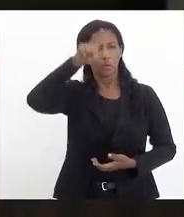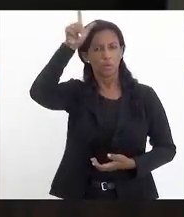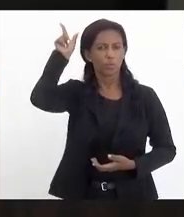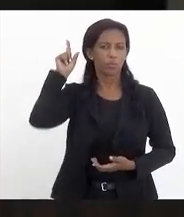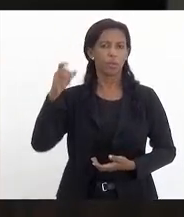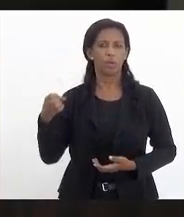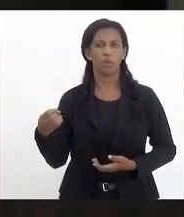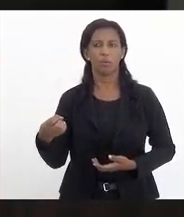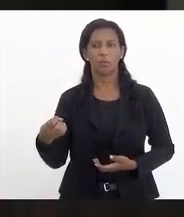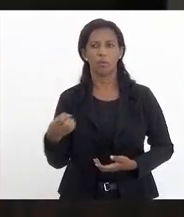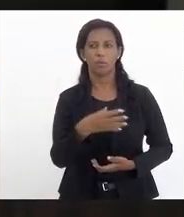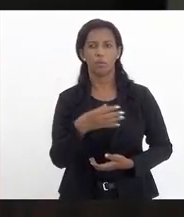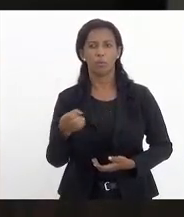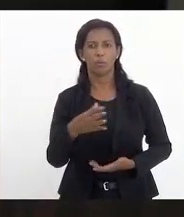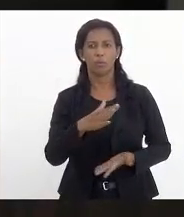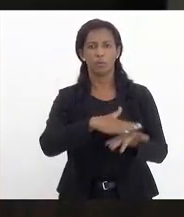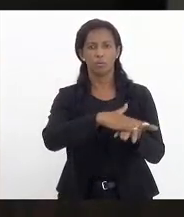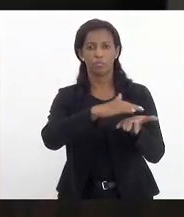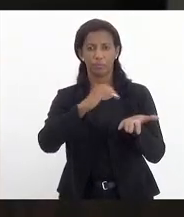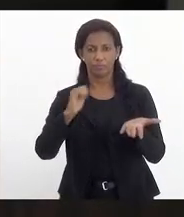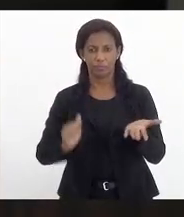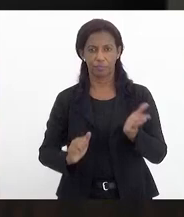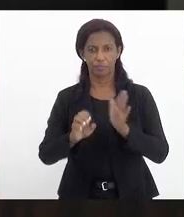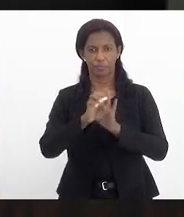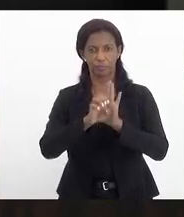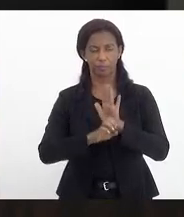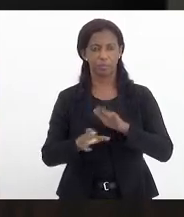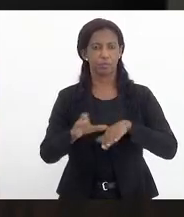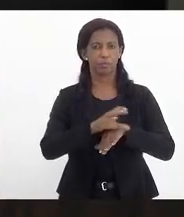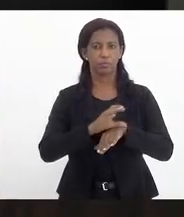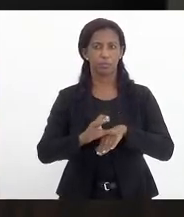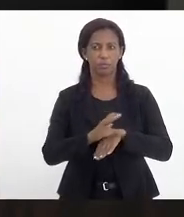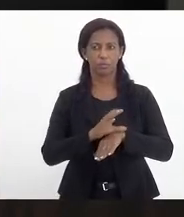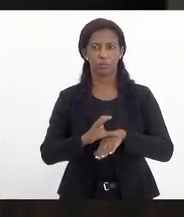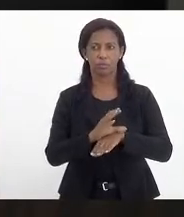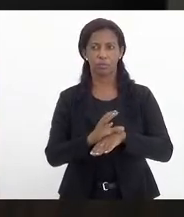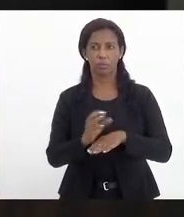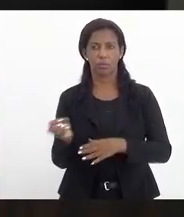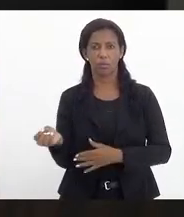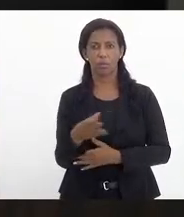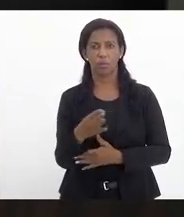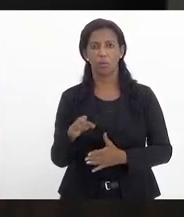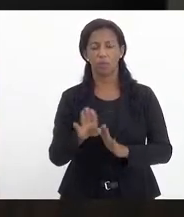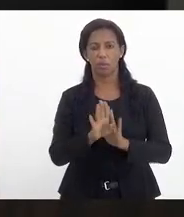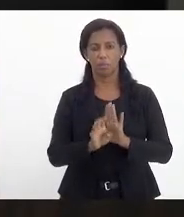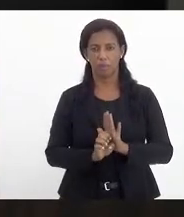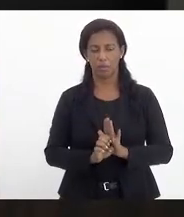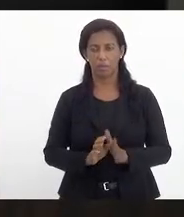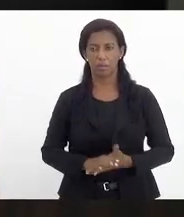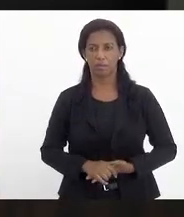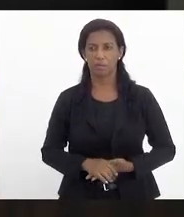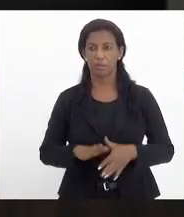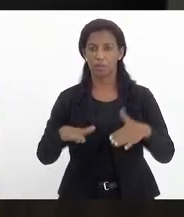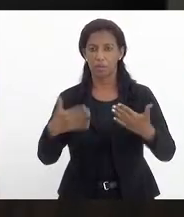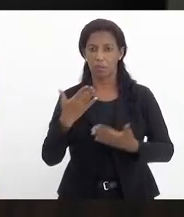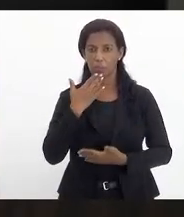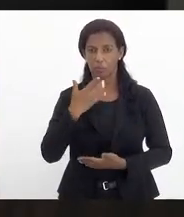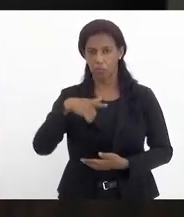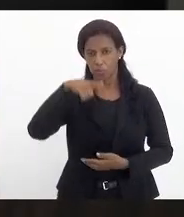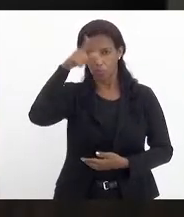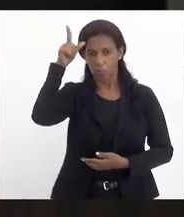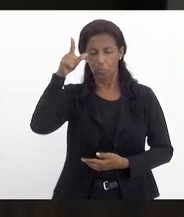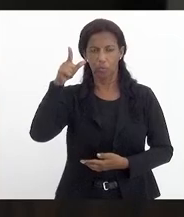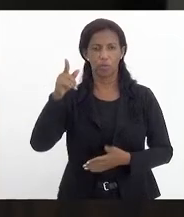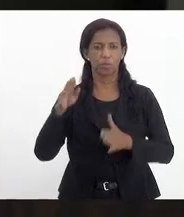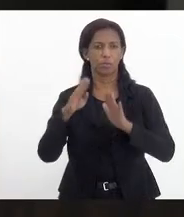nova, à retirada da emenda constitucional com uma nova emenda. Então, eu pedi ao Luiz para fazer uma